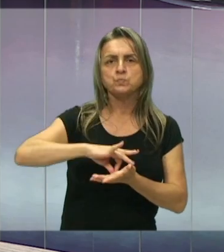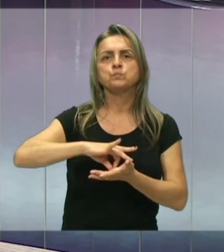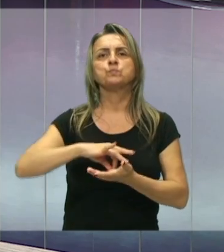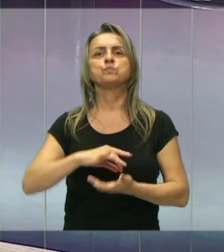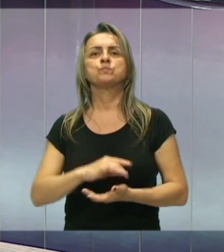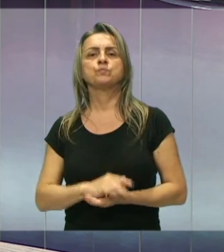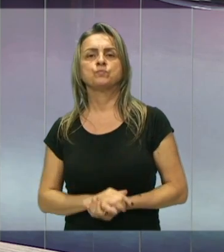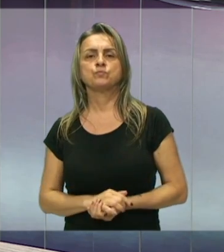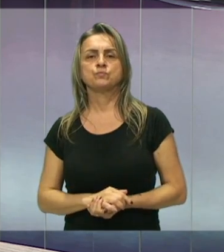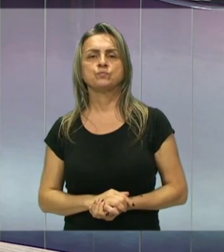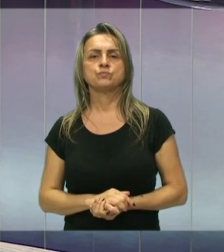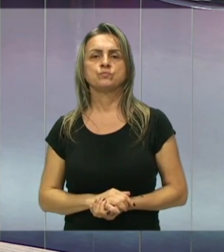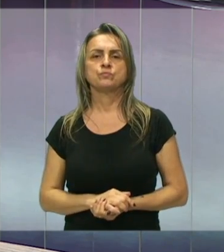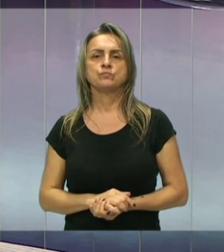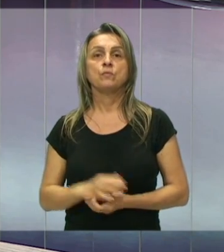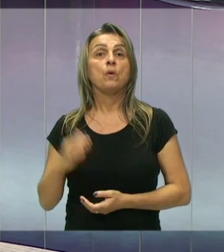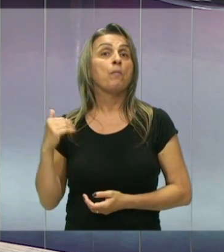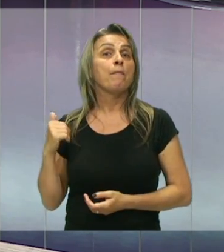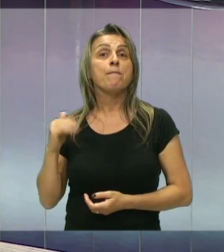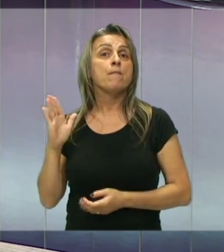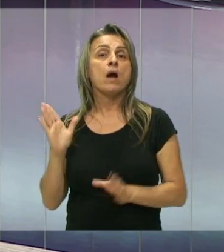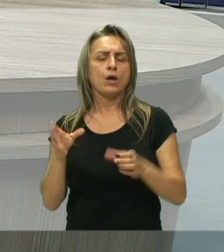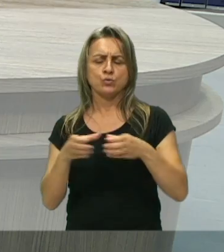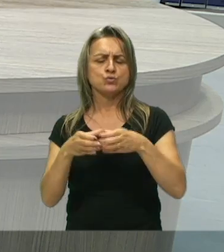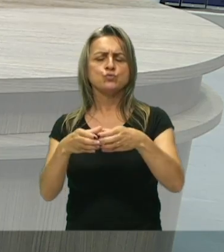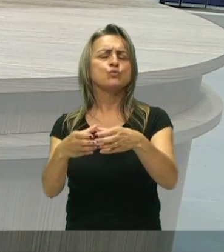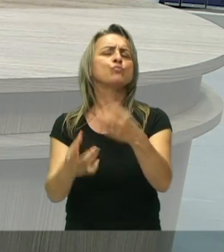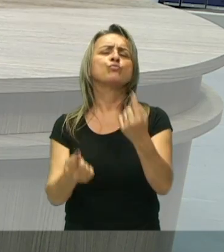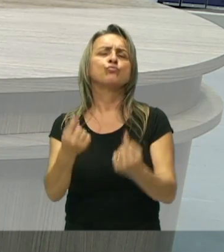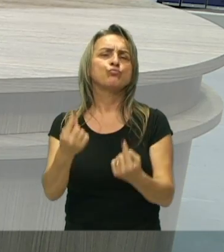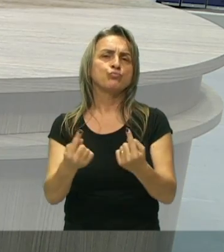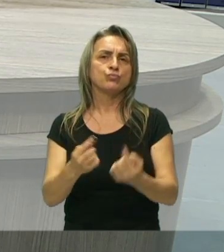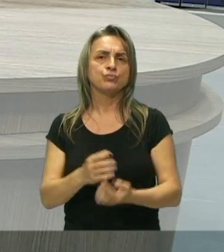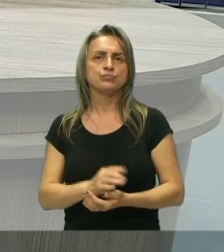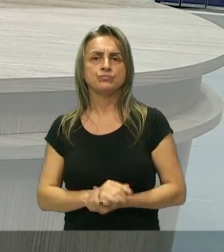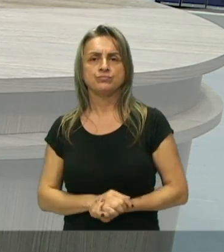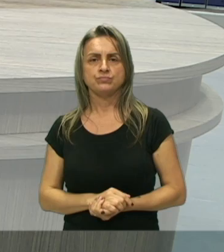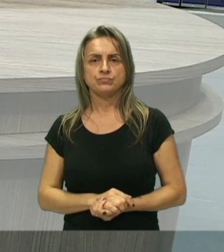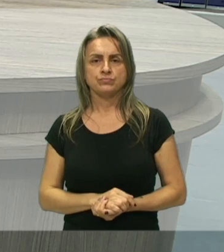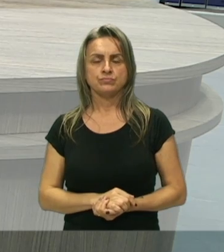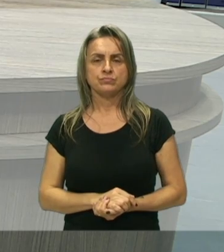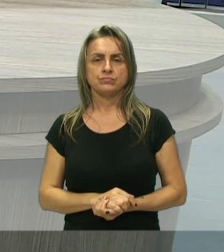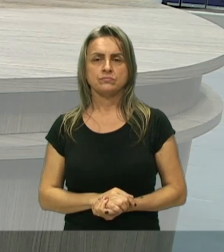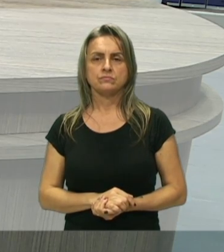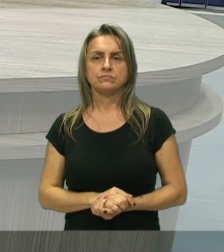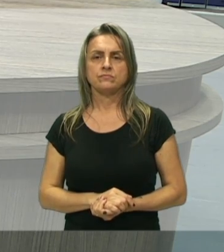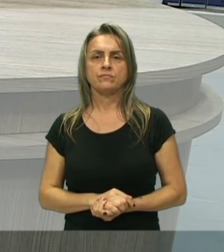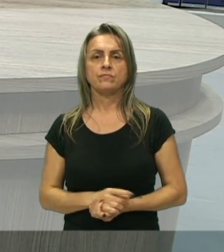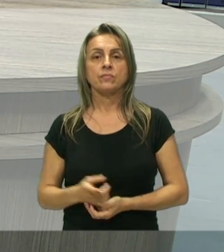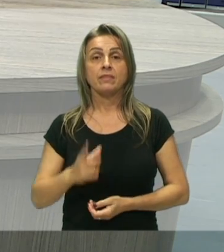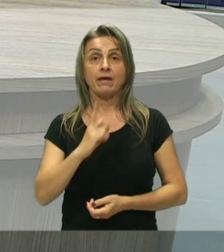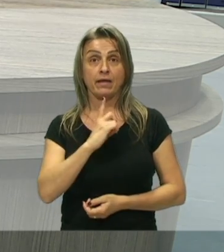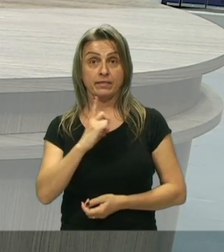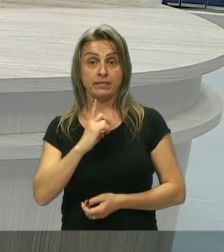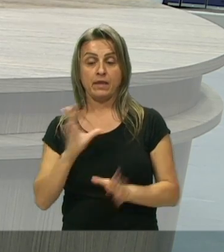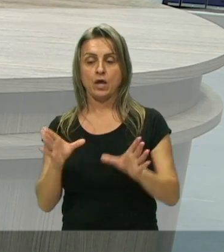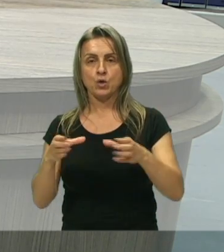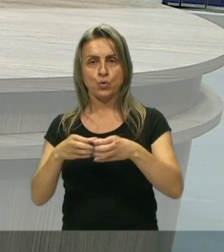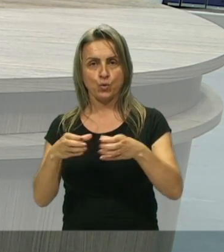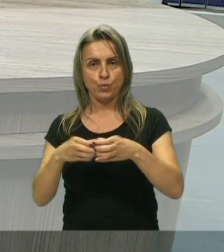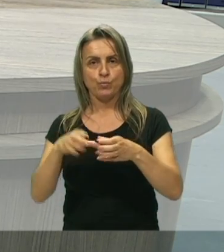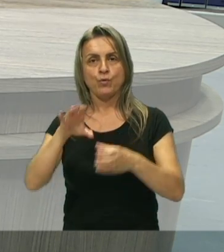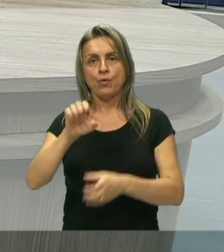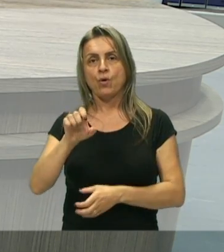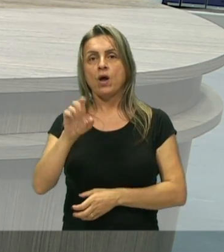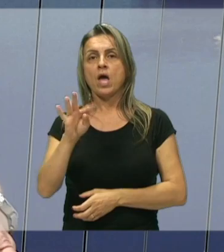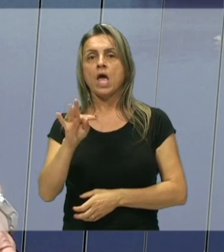E os outros grupos serão quais? Nós temos grupo étnico-raciais, que até